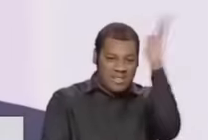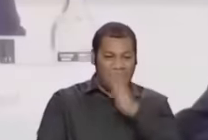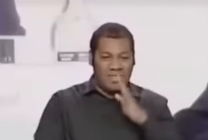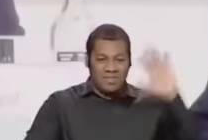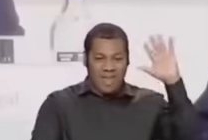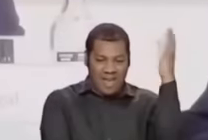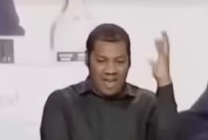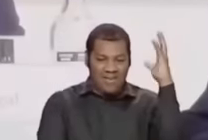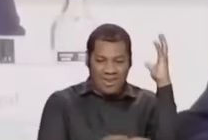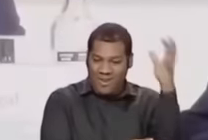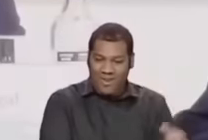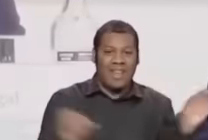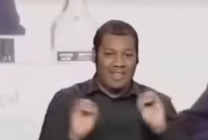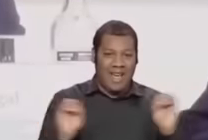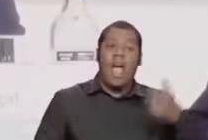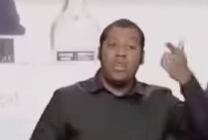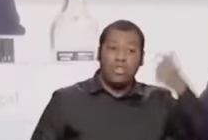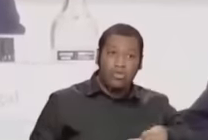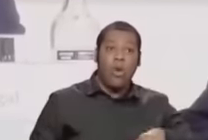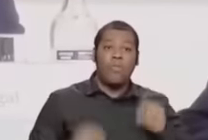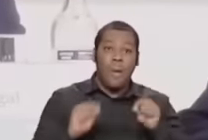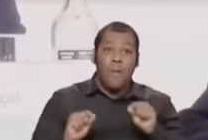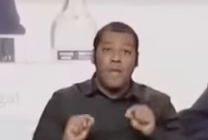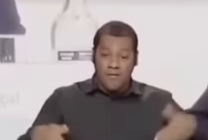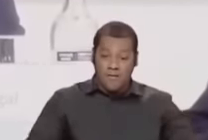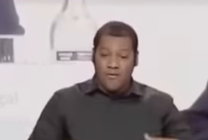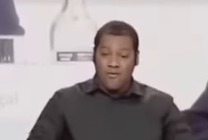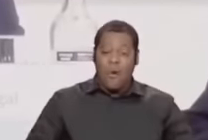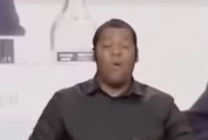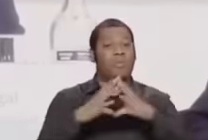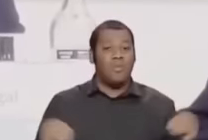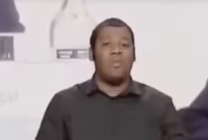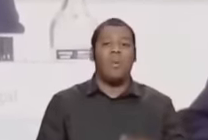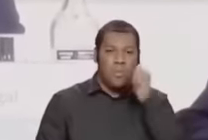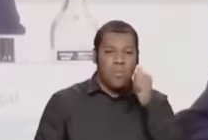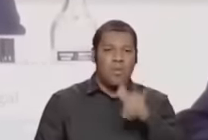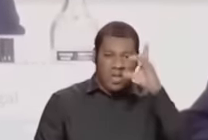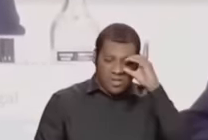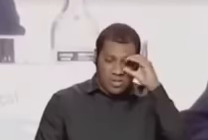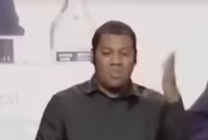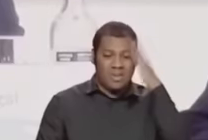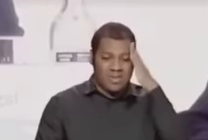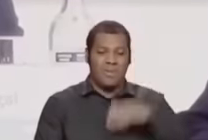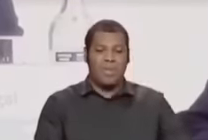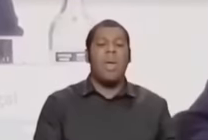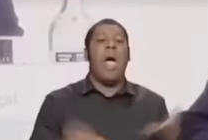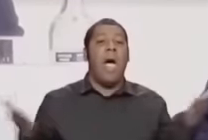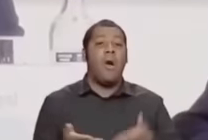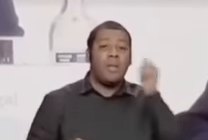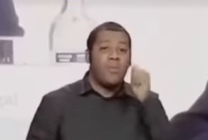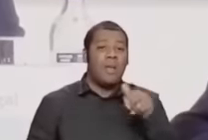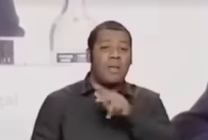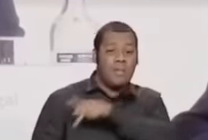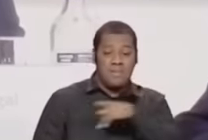E outra vez, vamos acabar com a fome. A Dilma sabe o que nós fizemos para acabar com a fome. Ela agora é presidenta do Banco dos